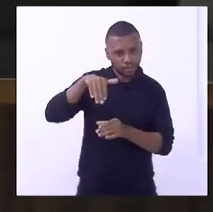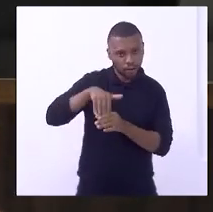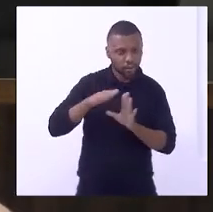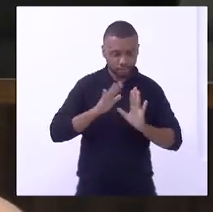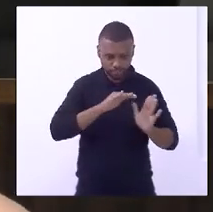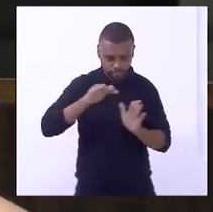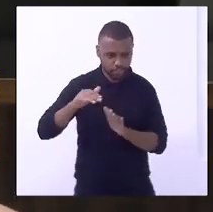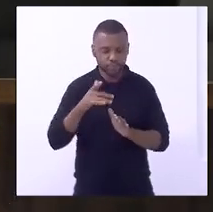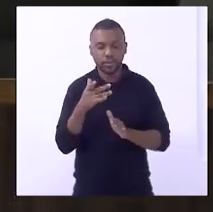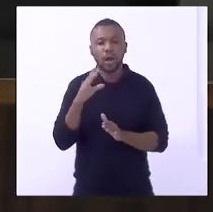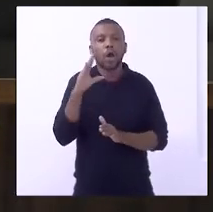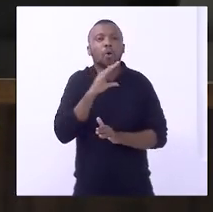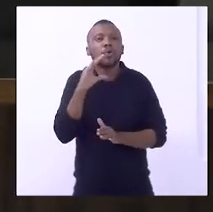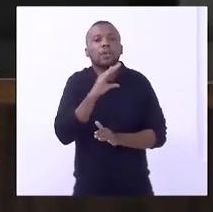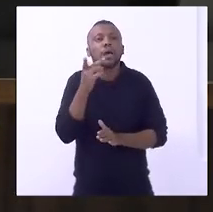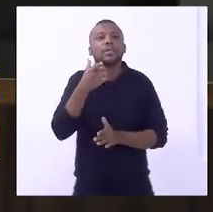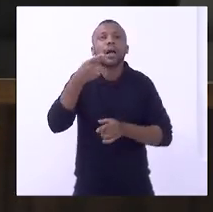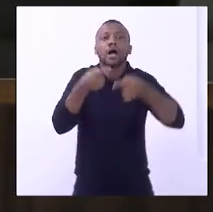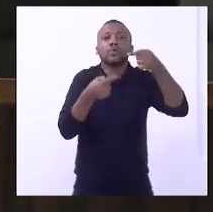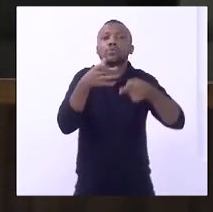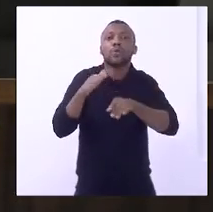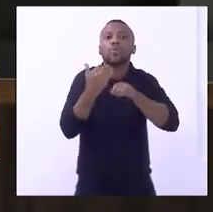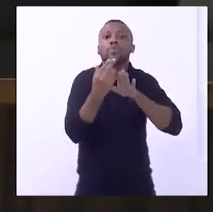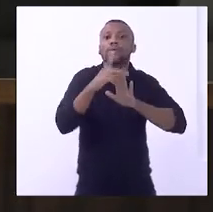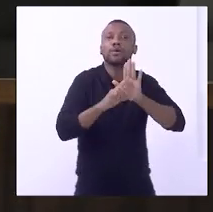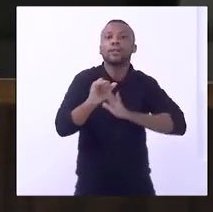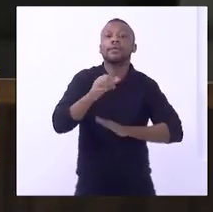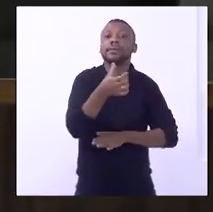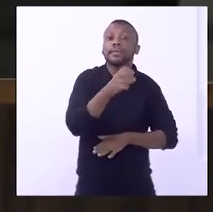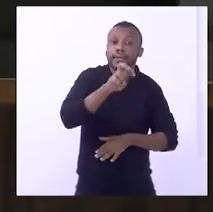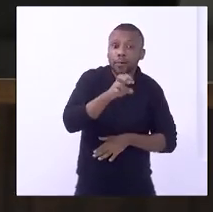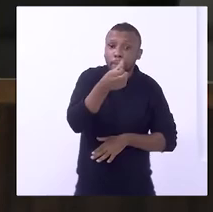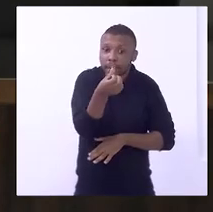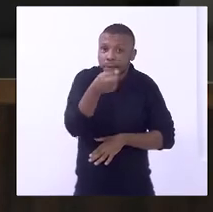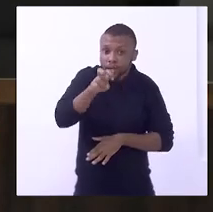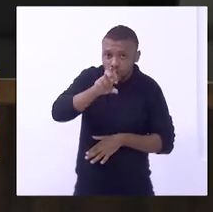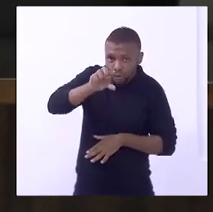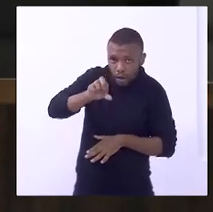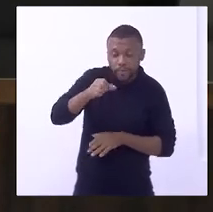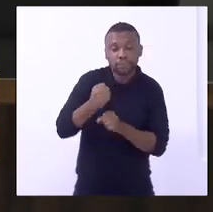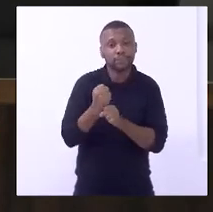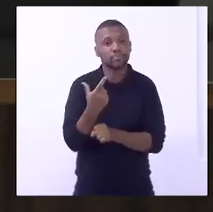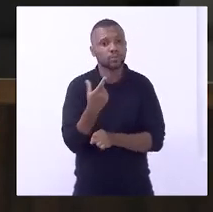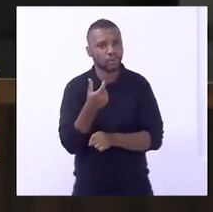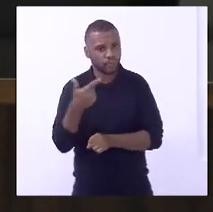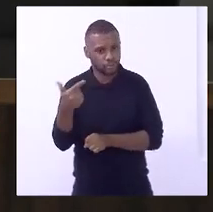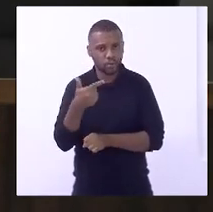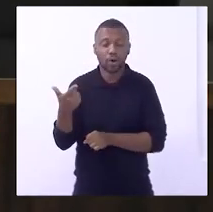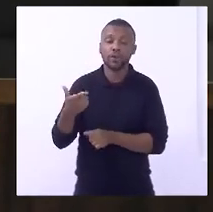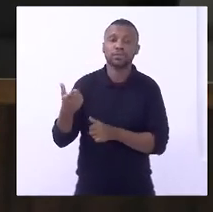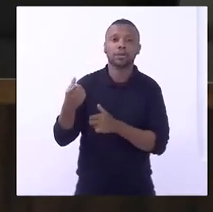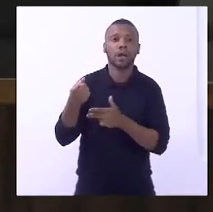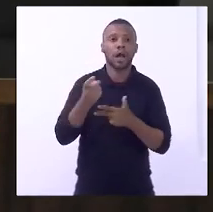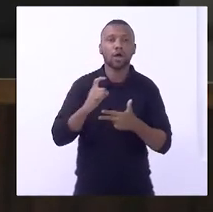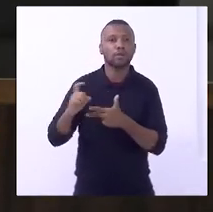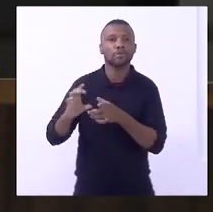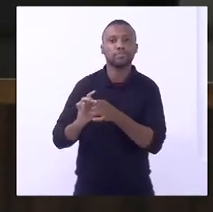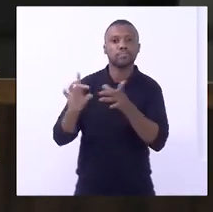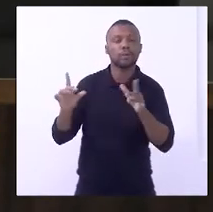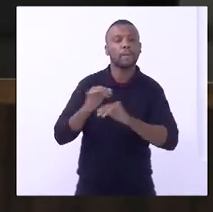regime de urgência, em votação, em discussão única, projeto de lei 5659. De 22, de autoria do Poder Executivo, mensagem